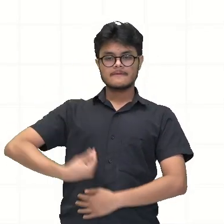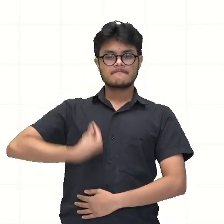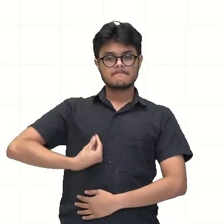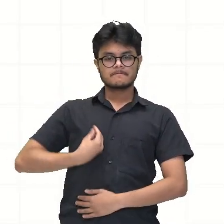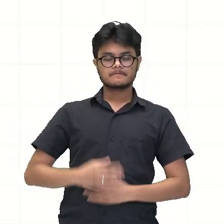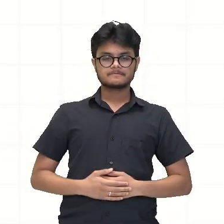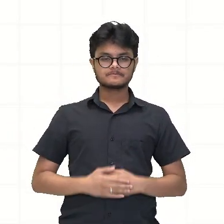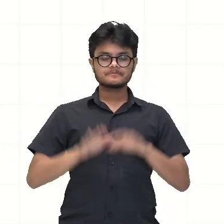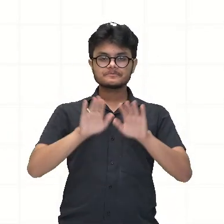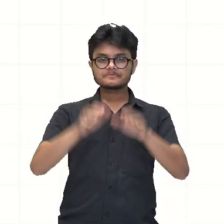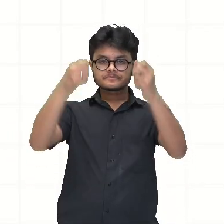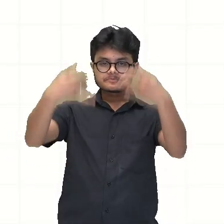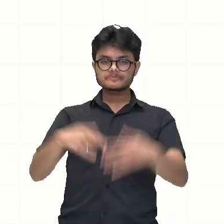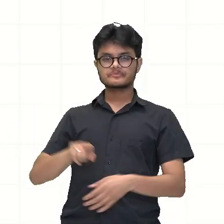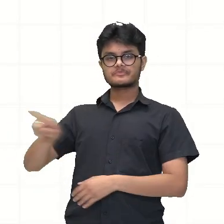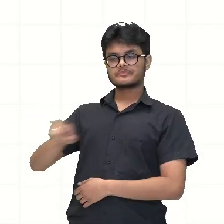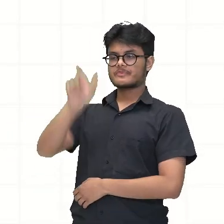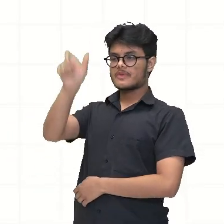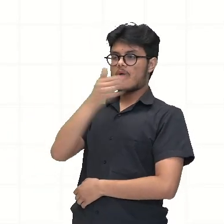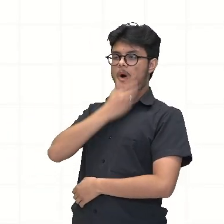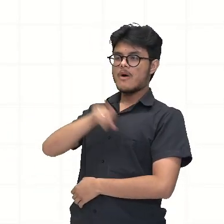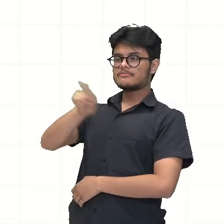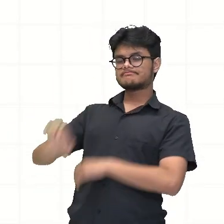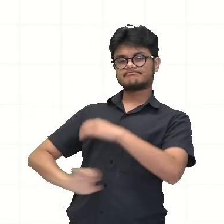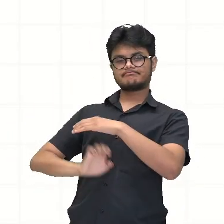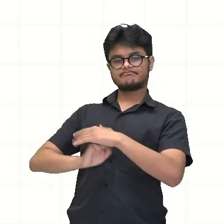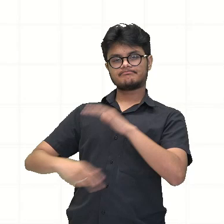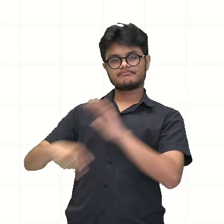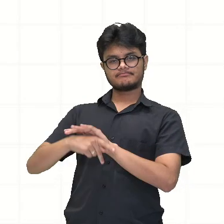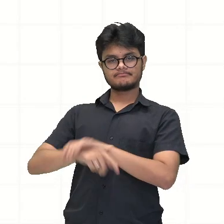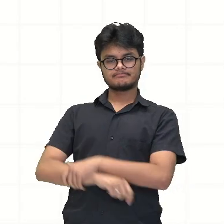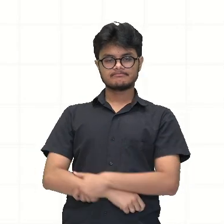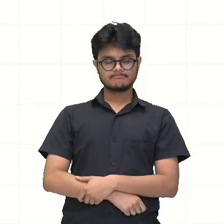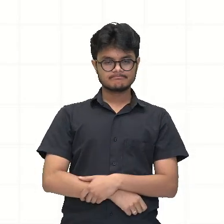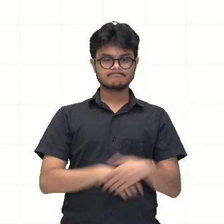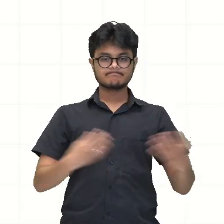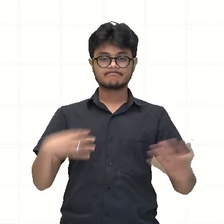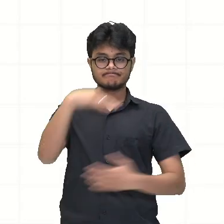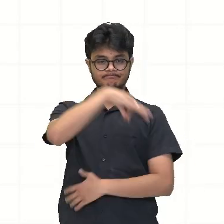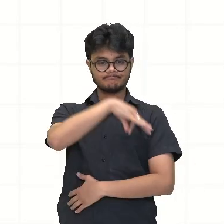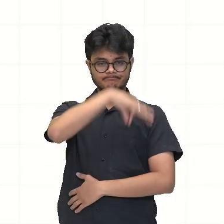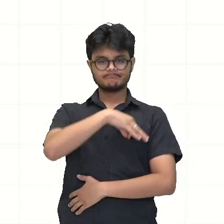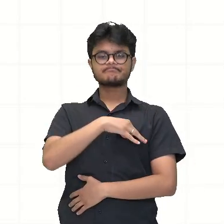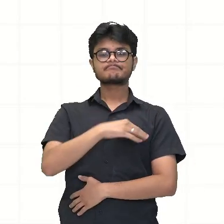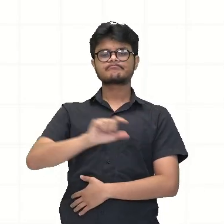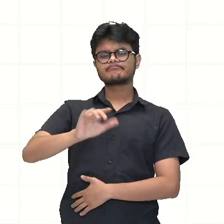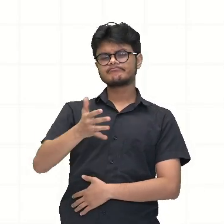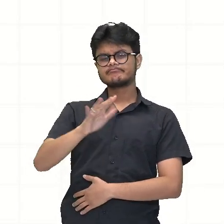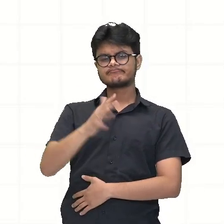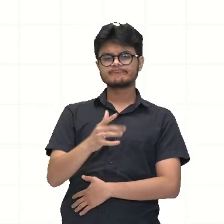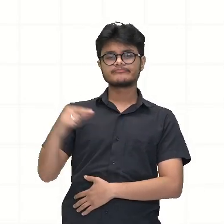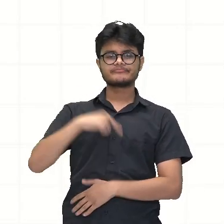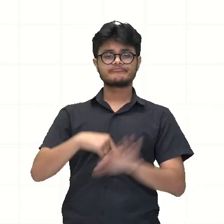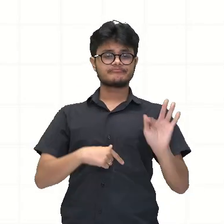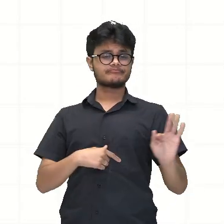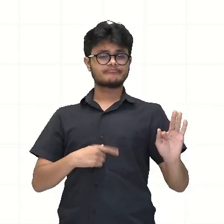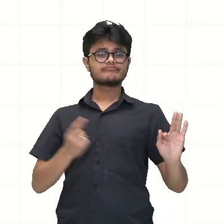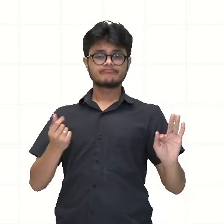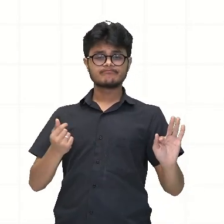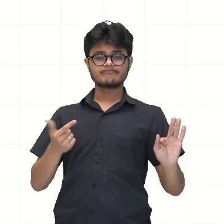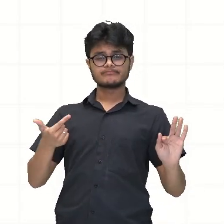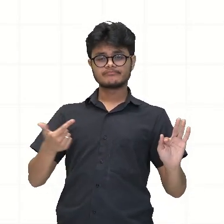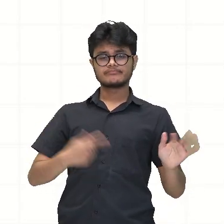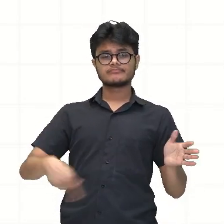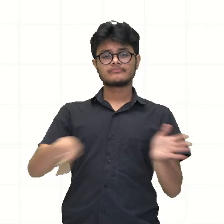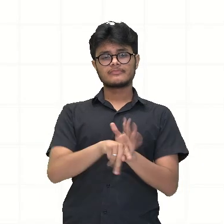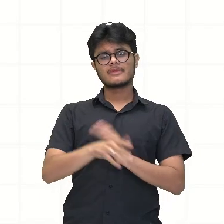fala. Carlos é dono de uma empresa e o salário de seus funcionários é dado por um valor fixo e